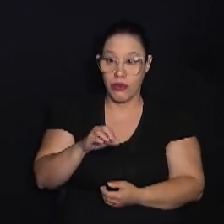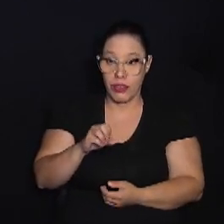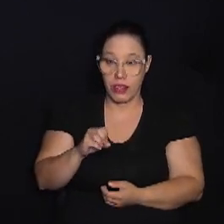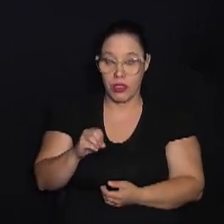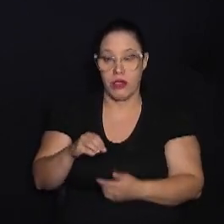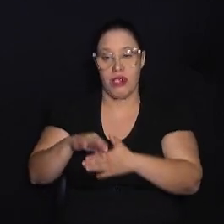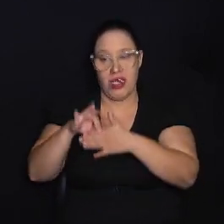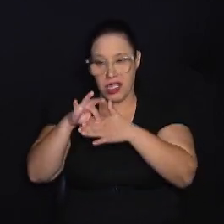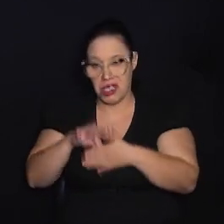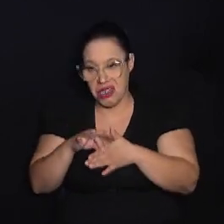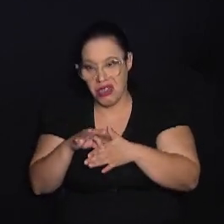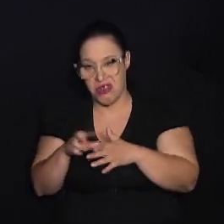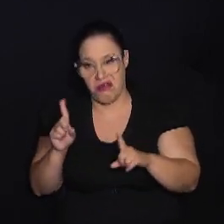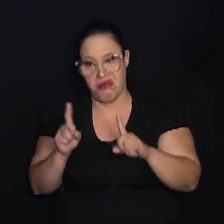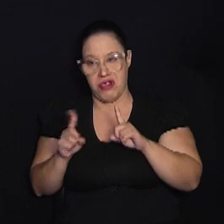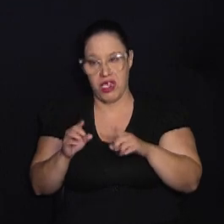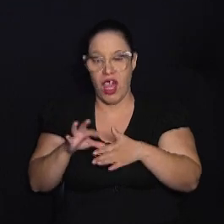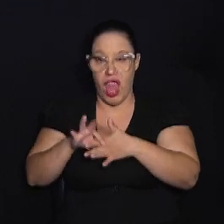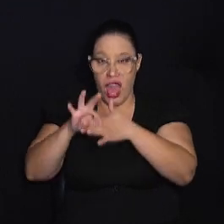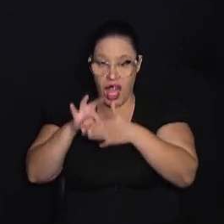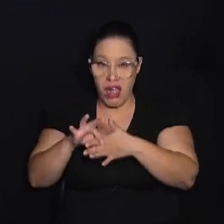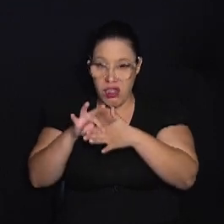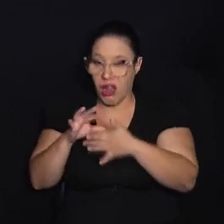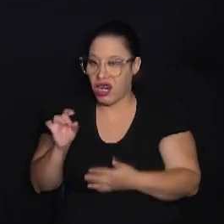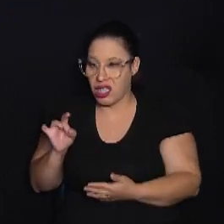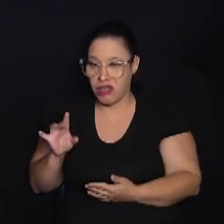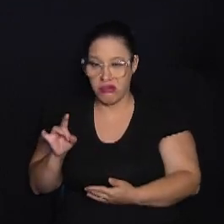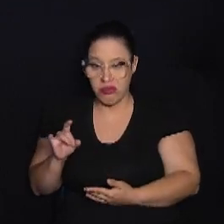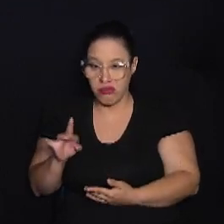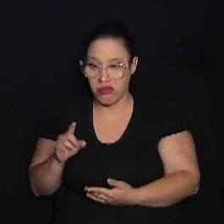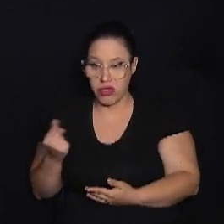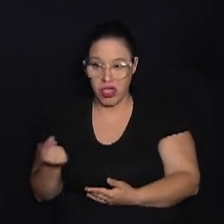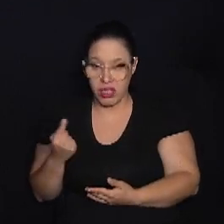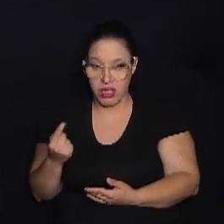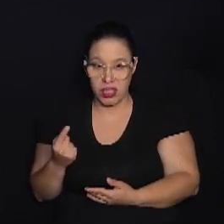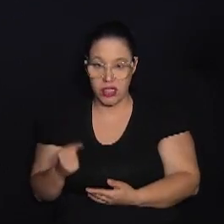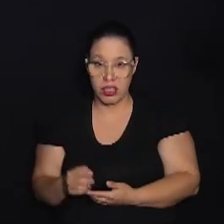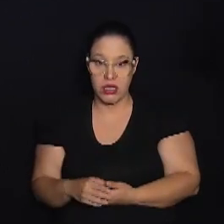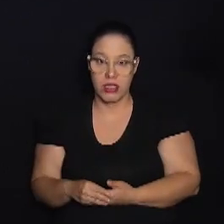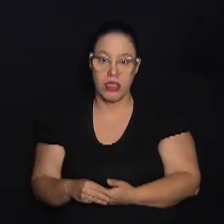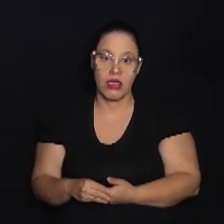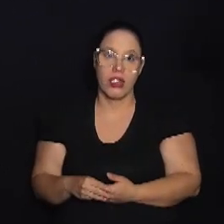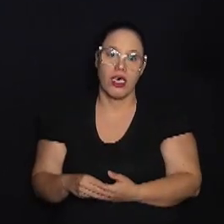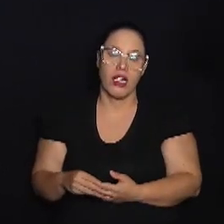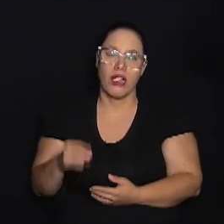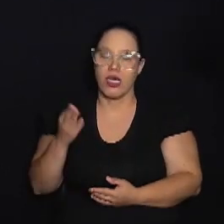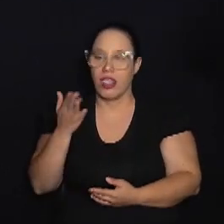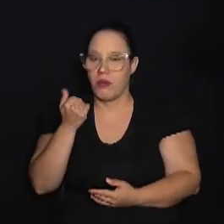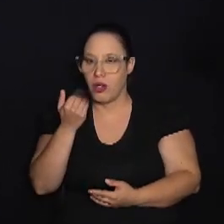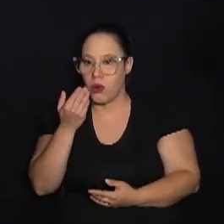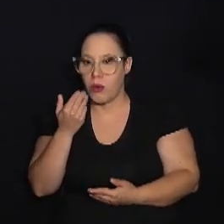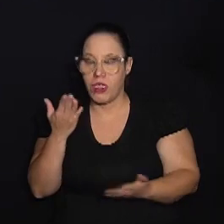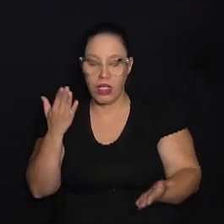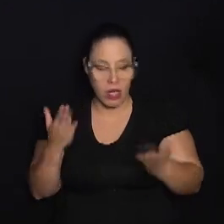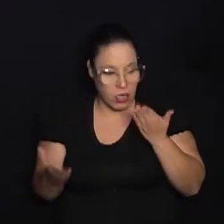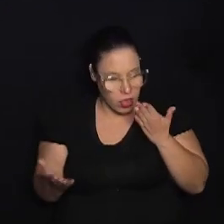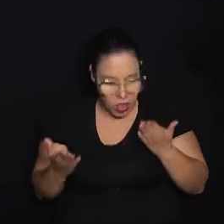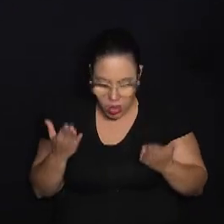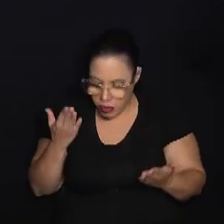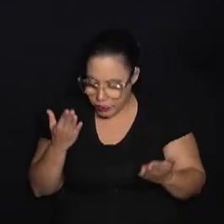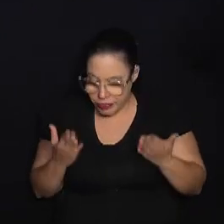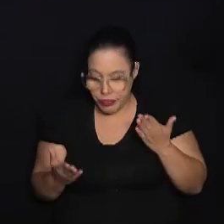em si, né? A carne em si não teria, mas é claro, você precisa ter uma dieta equilibrada, com